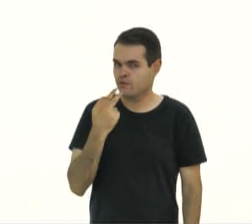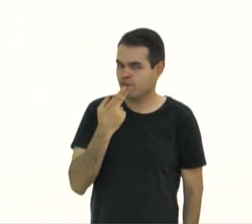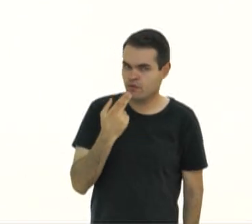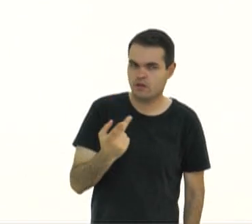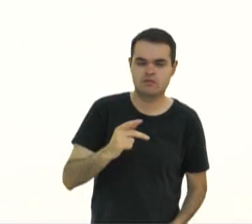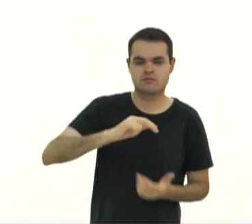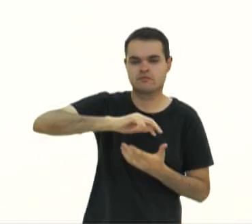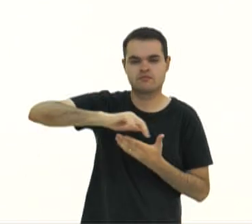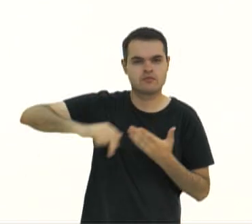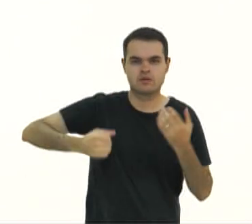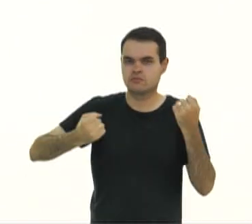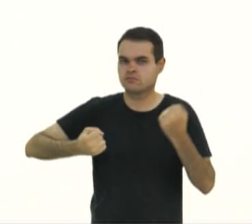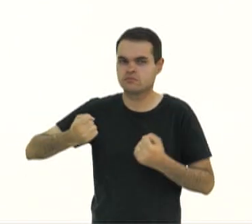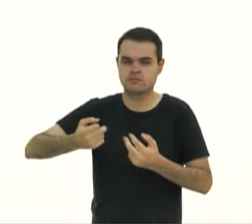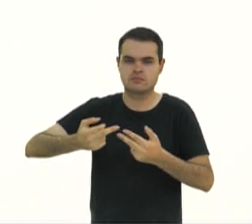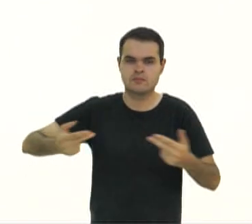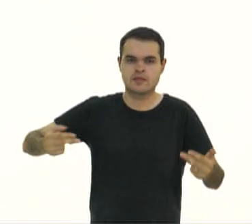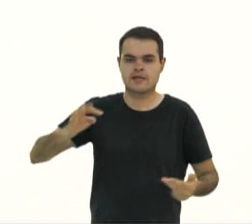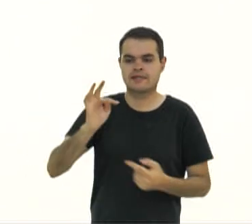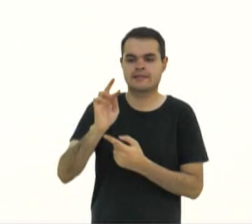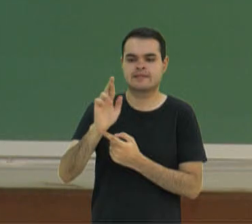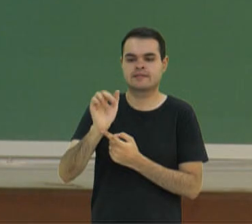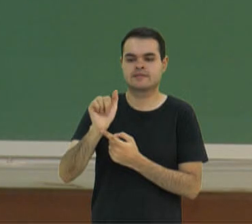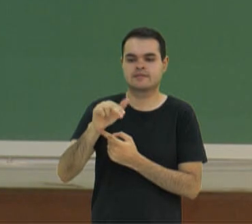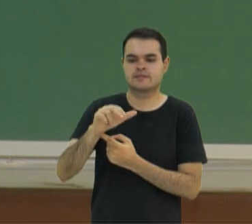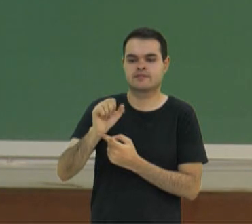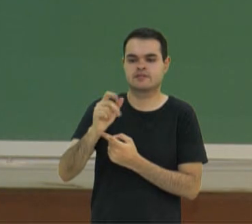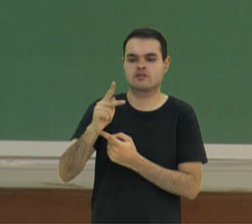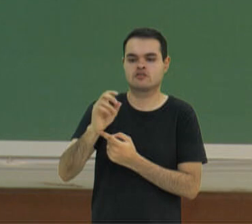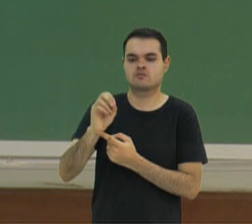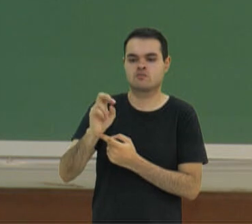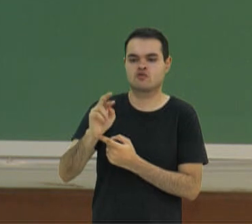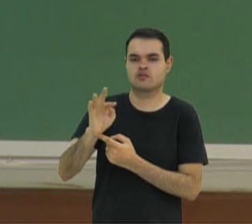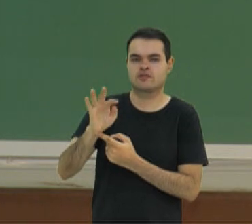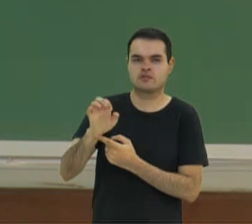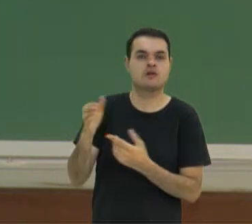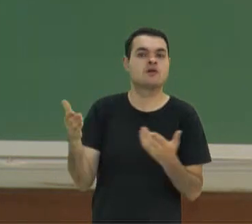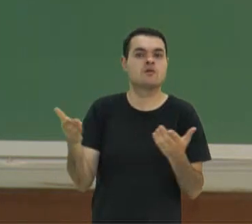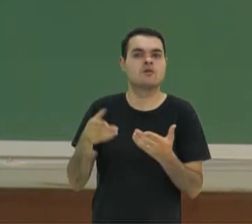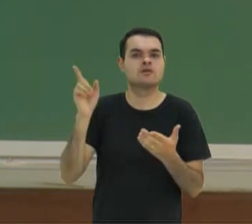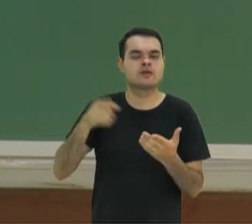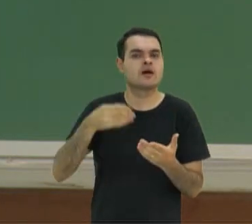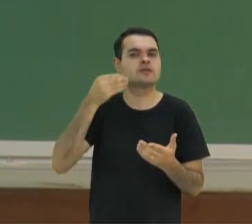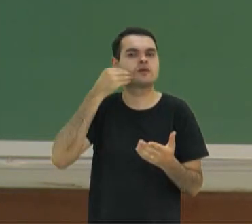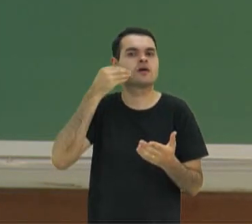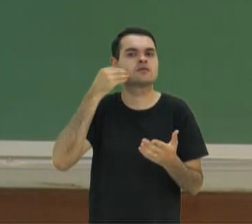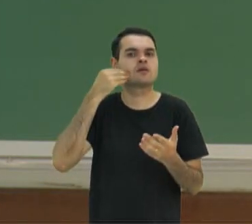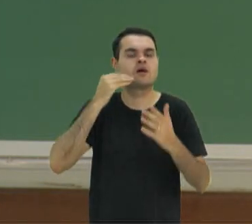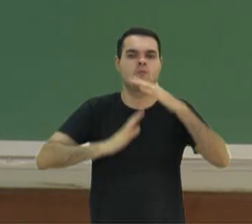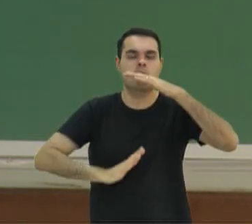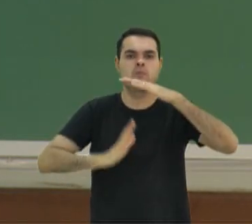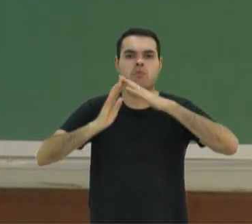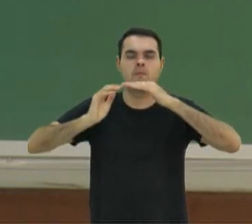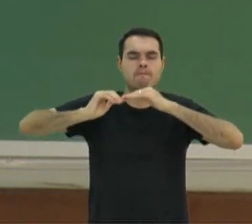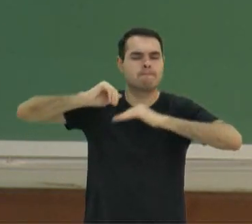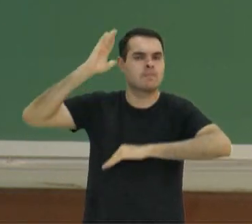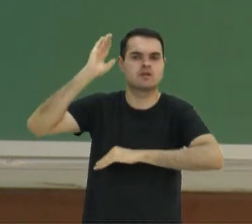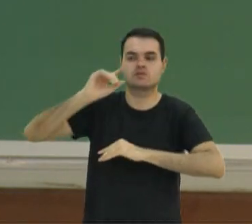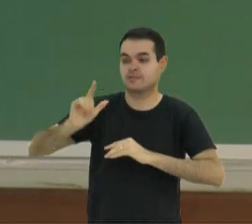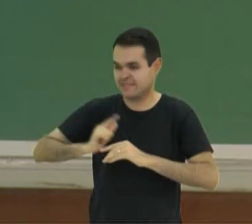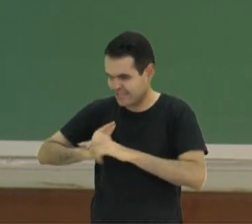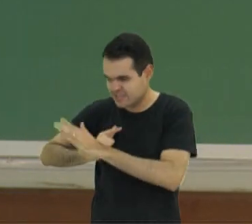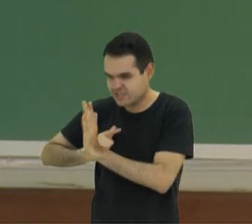inúmeros meios de transporte. A gente percebe que hoje a nossa tendência é você tentar maximizar aquilo que já tem. Então a